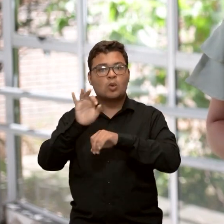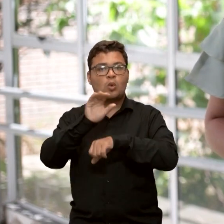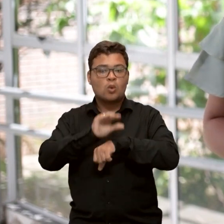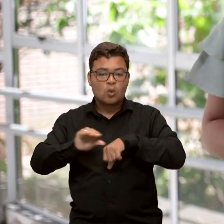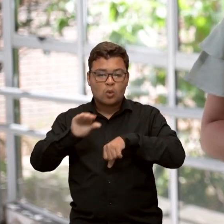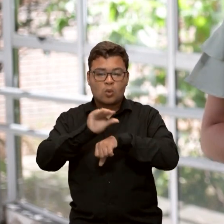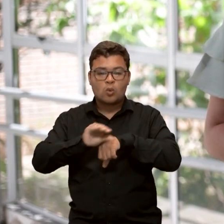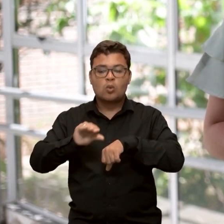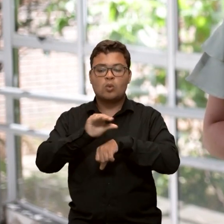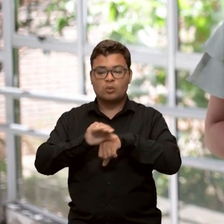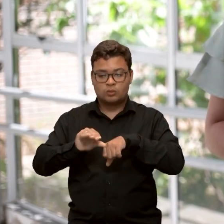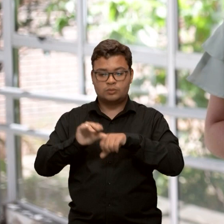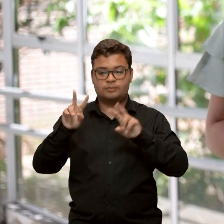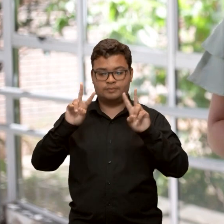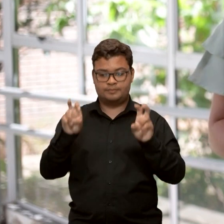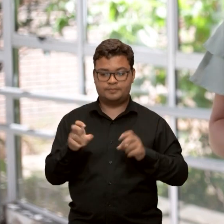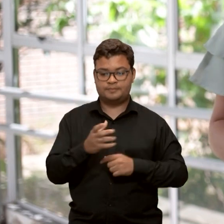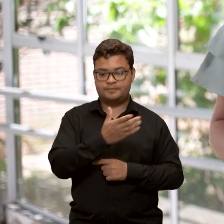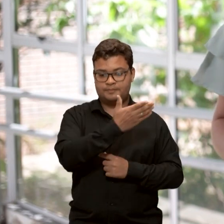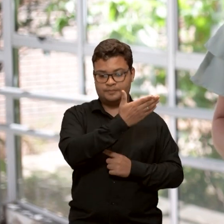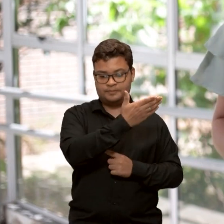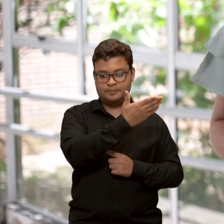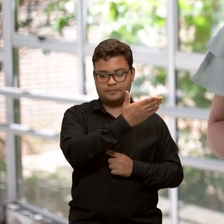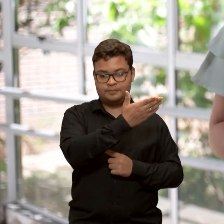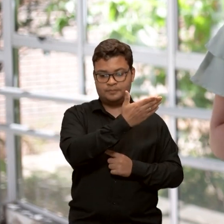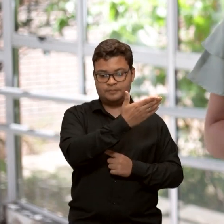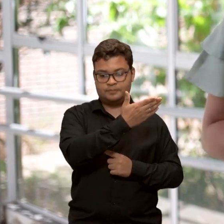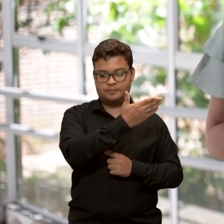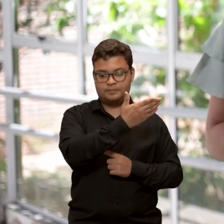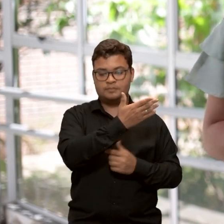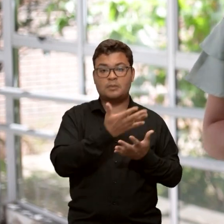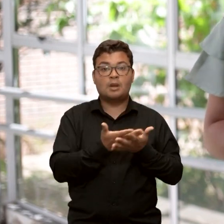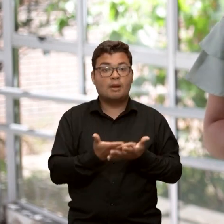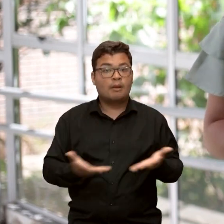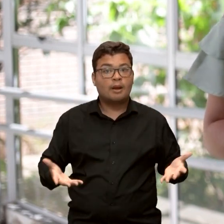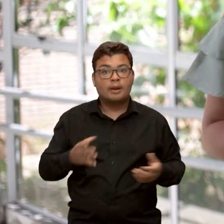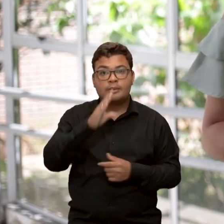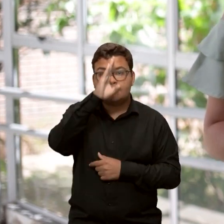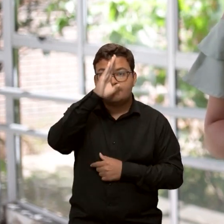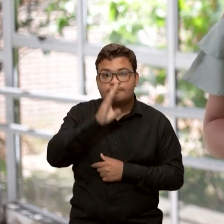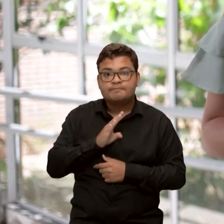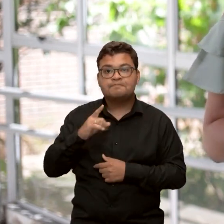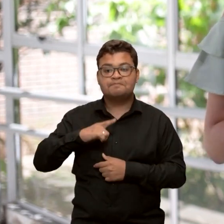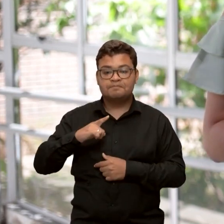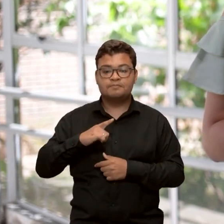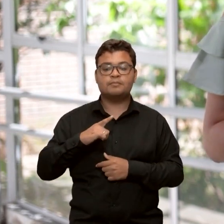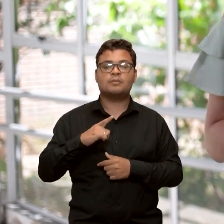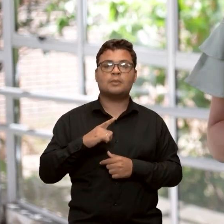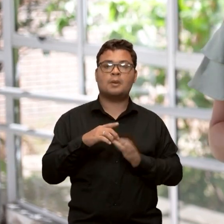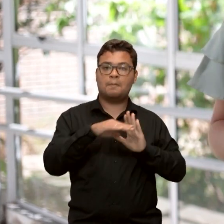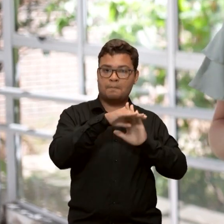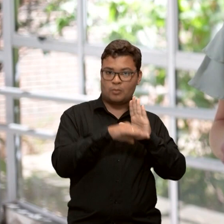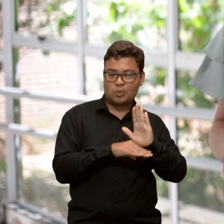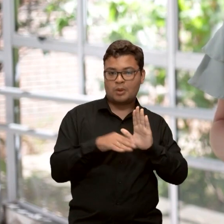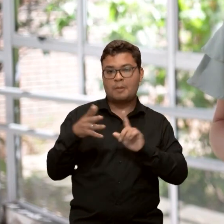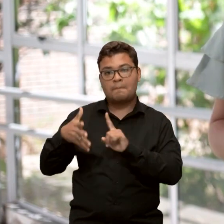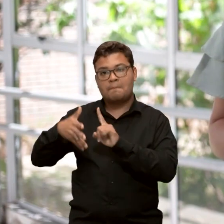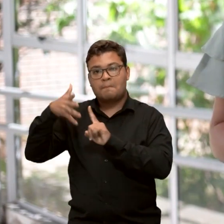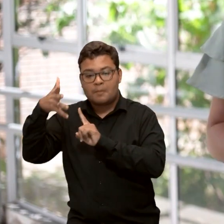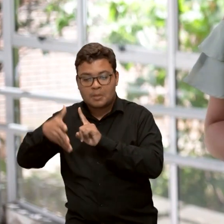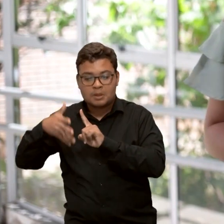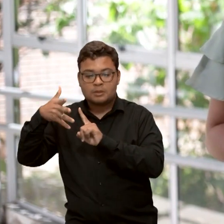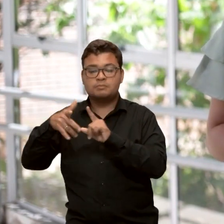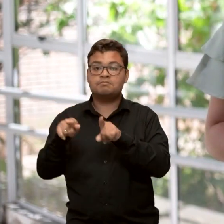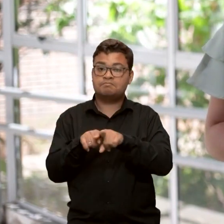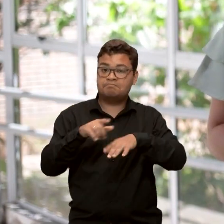ppgagro.agro.ufg.br. Entre os dias 23 e 27 de janeiro, o Instituto de Patologia Tropical e Saúde Pública da UFG,